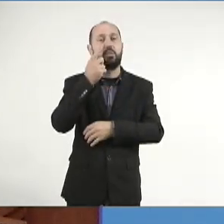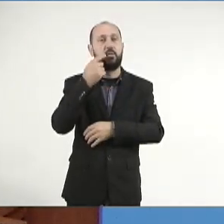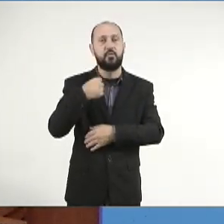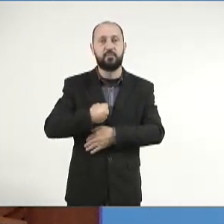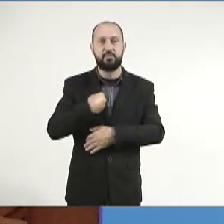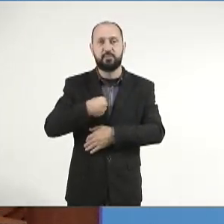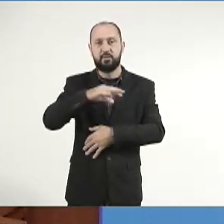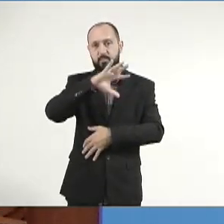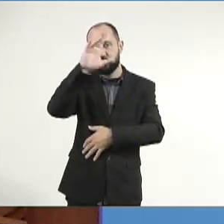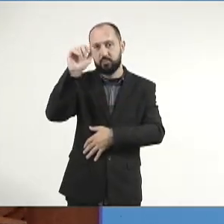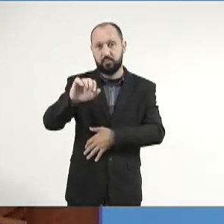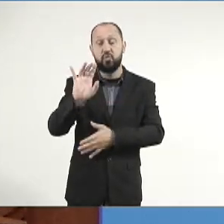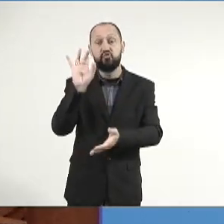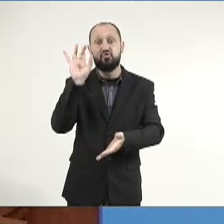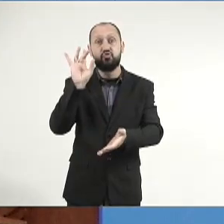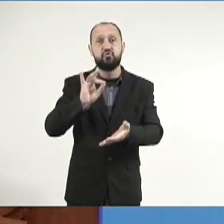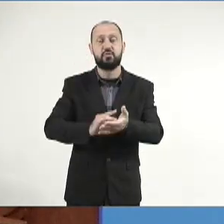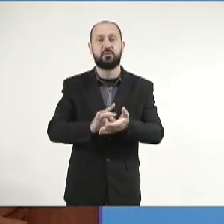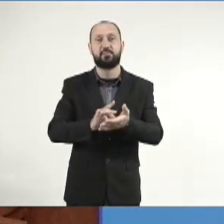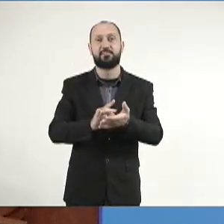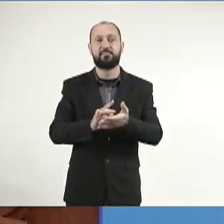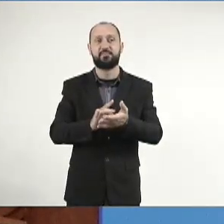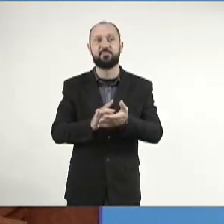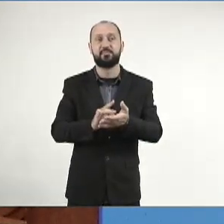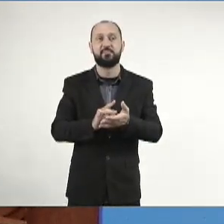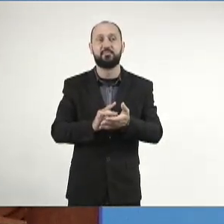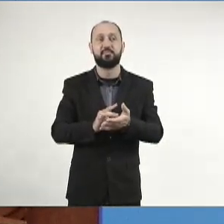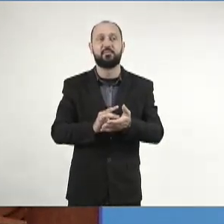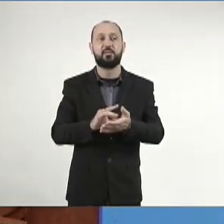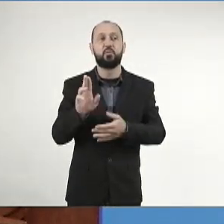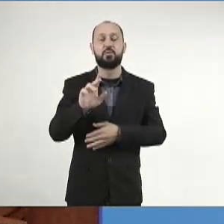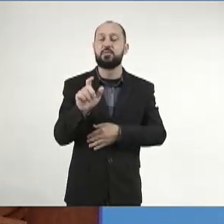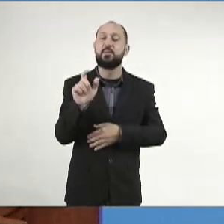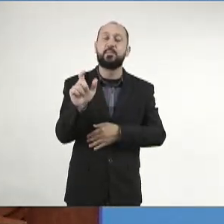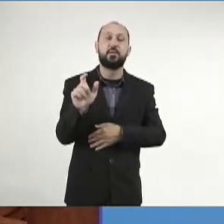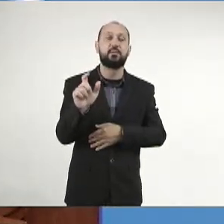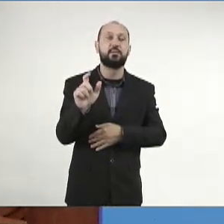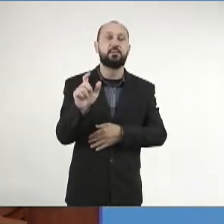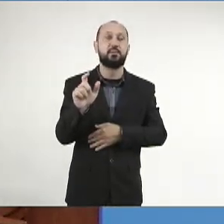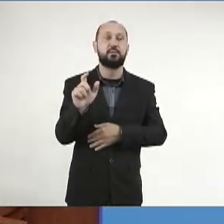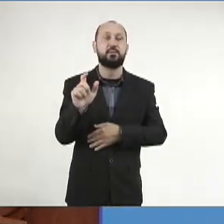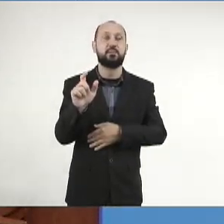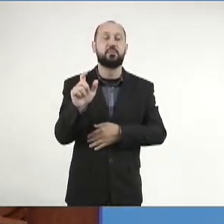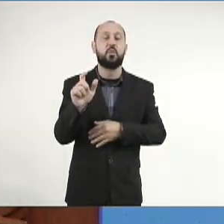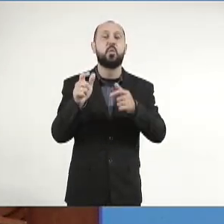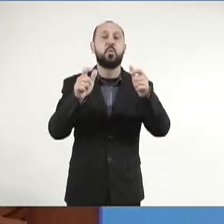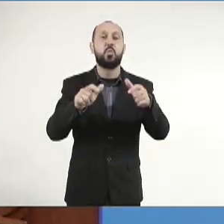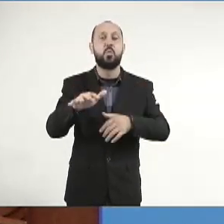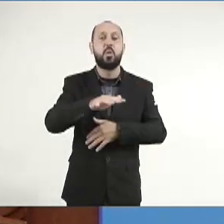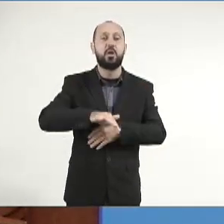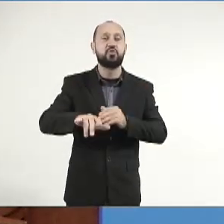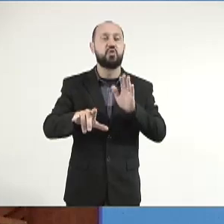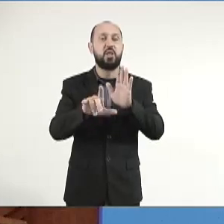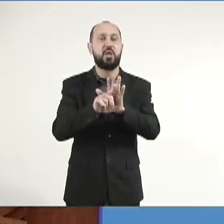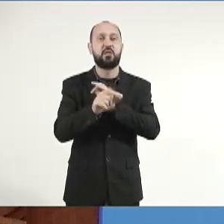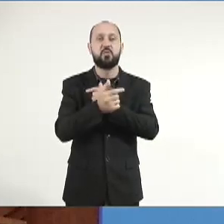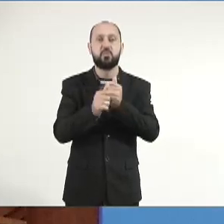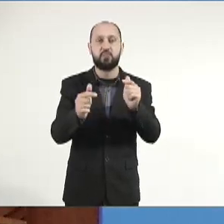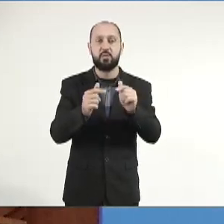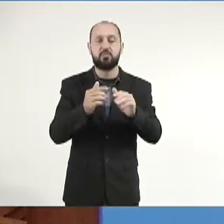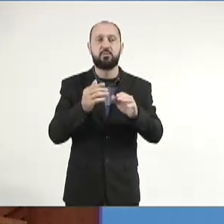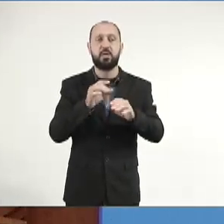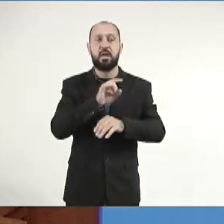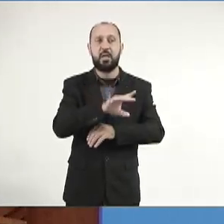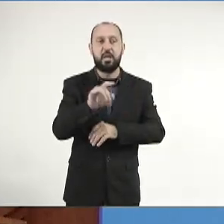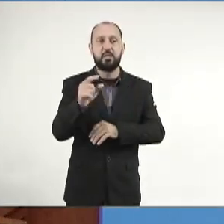no Mato Grosso do Sul, efetivamente, como eu tenho usado esse termo, uma verdadeira terra sem lei. Então, vai lá,